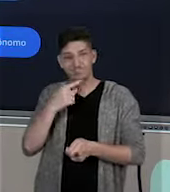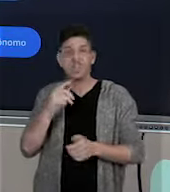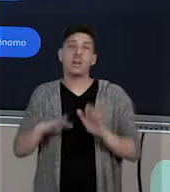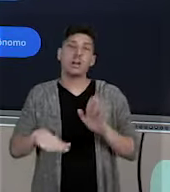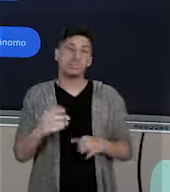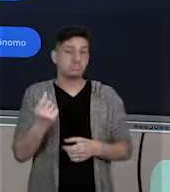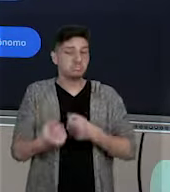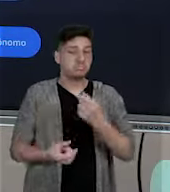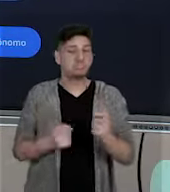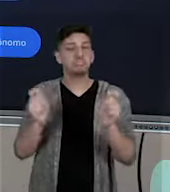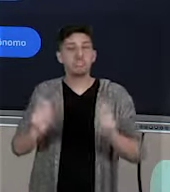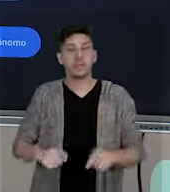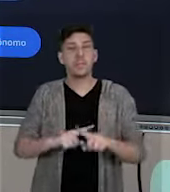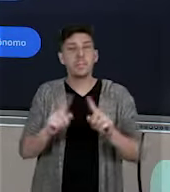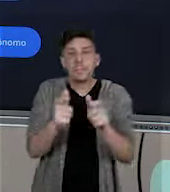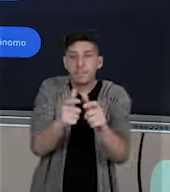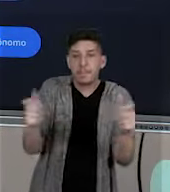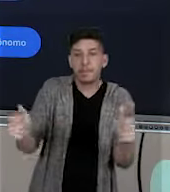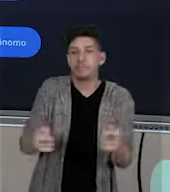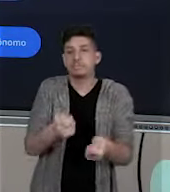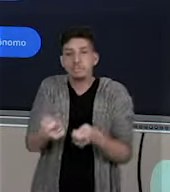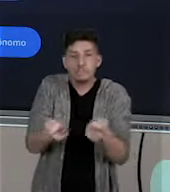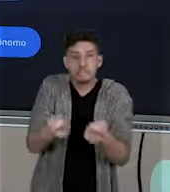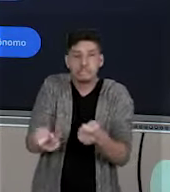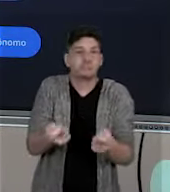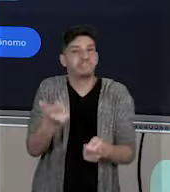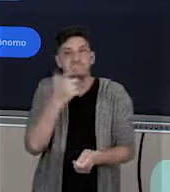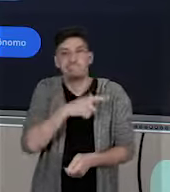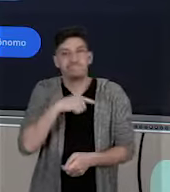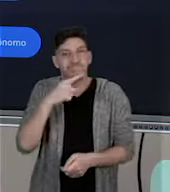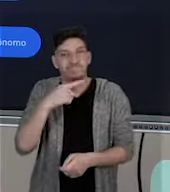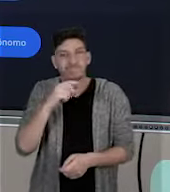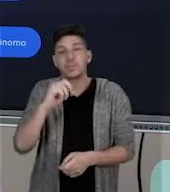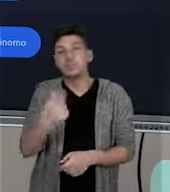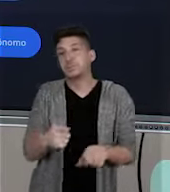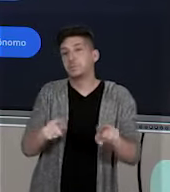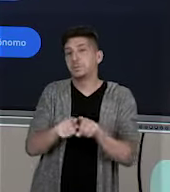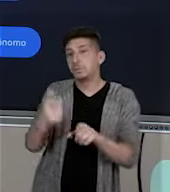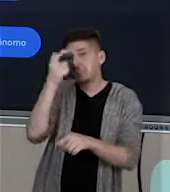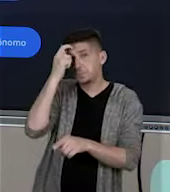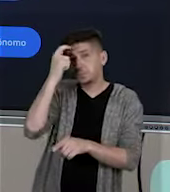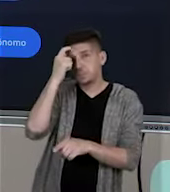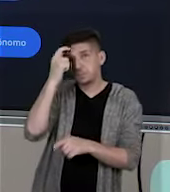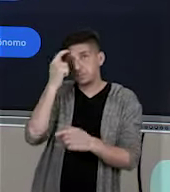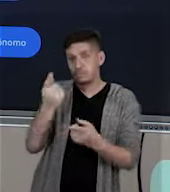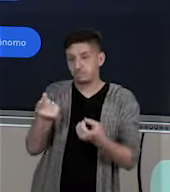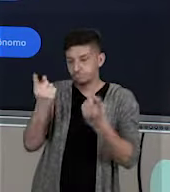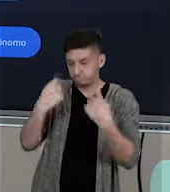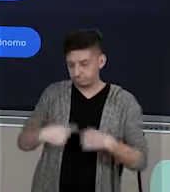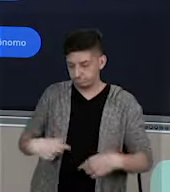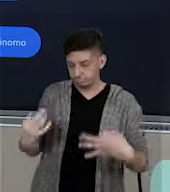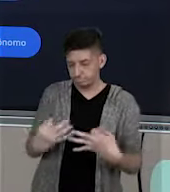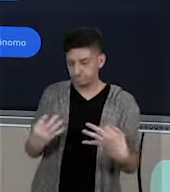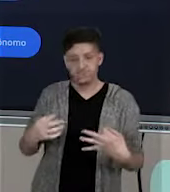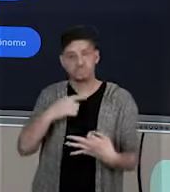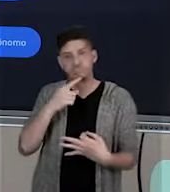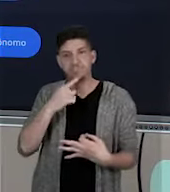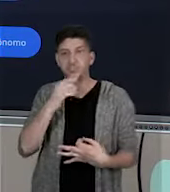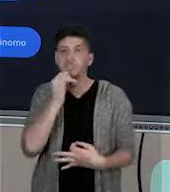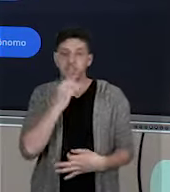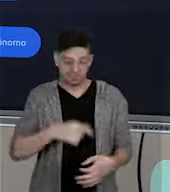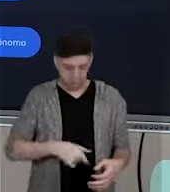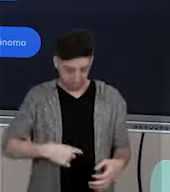não controla ou a gente simplesmente não tem consciência de que ele está funcionando. Nosso intestino, por exemplo, se você faz